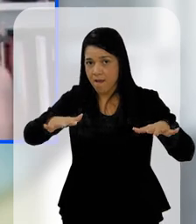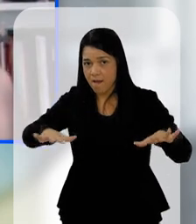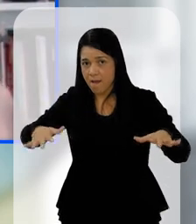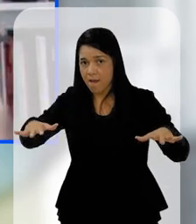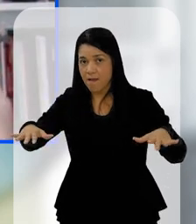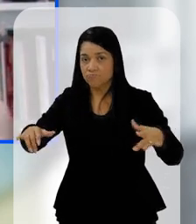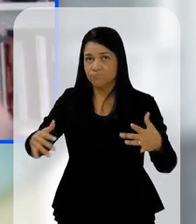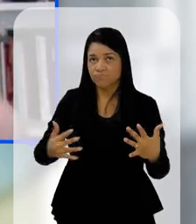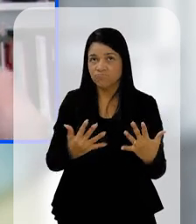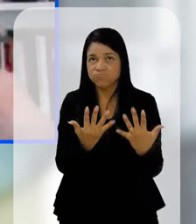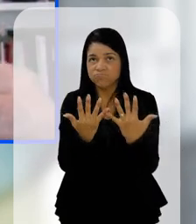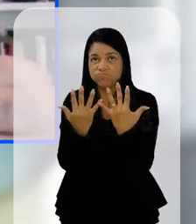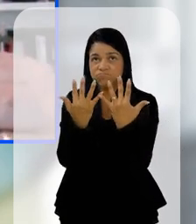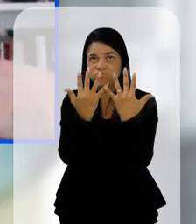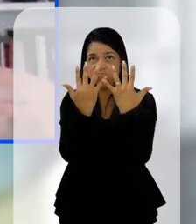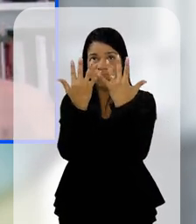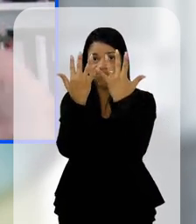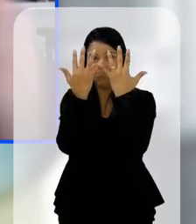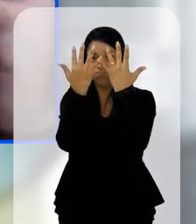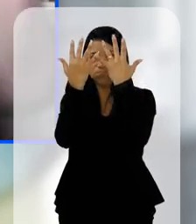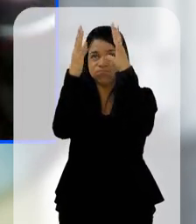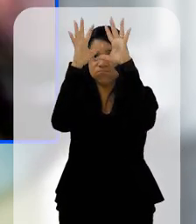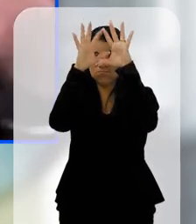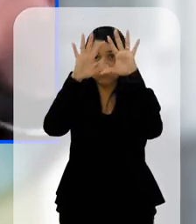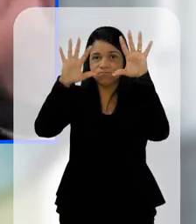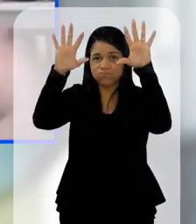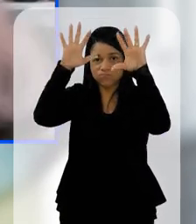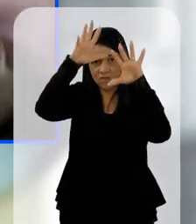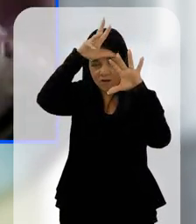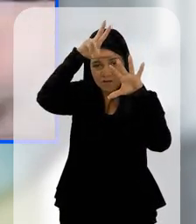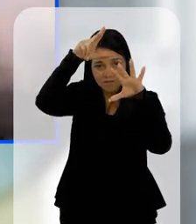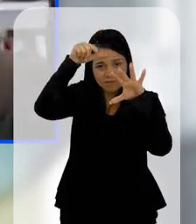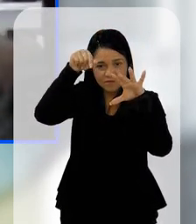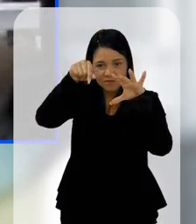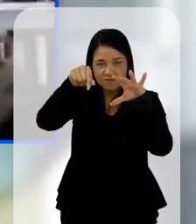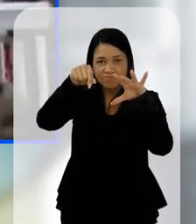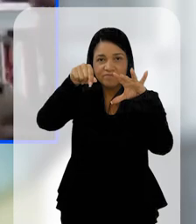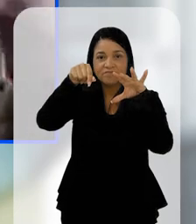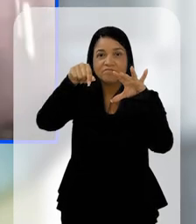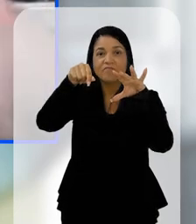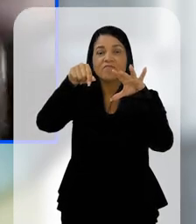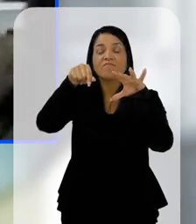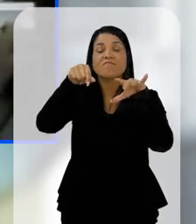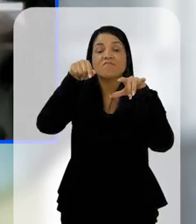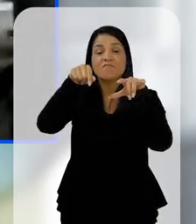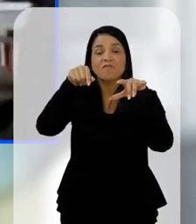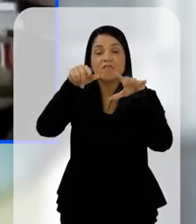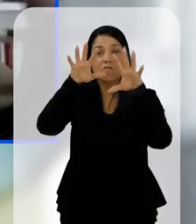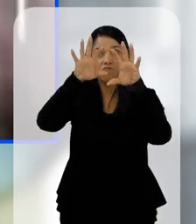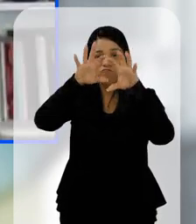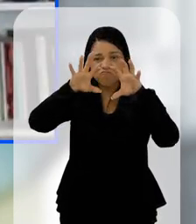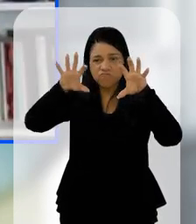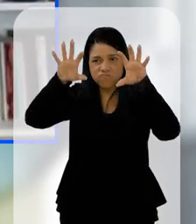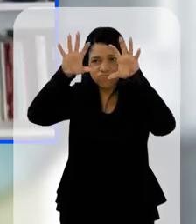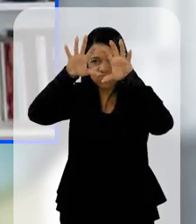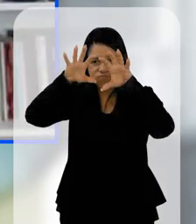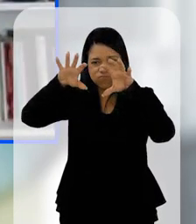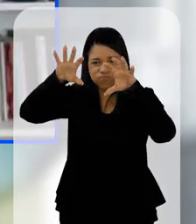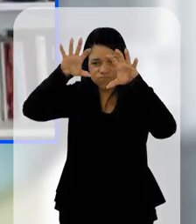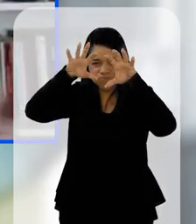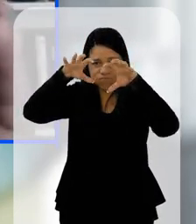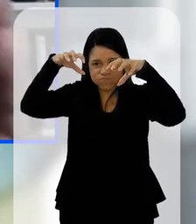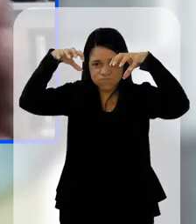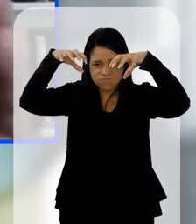aumenta então a concentração de umidade, os ventos alisam e levam para cima da Amazônia. Eu tenho uma evapotranspiração que alimenta isso, mas ainda os